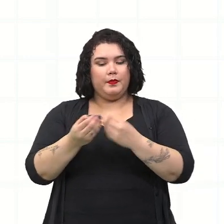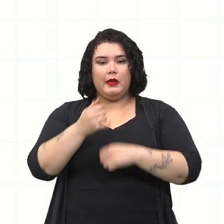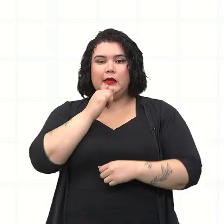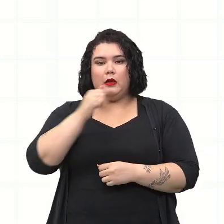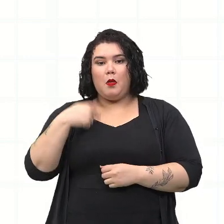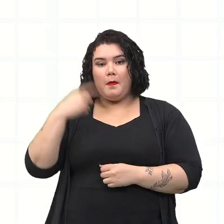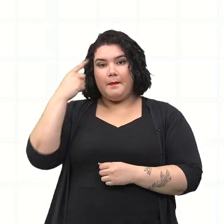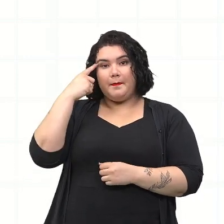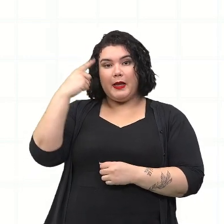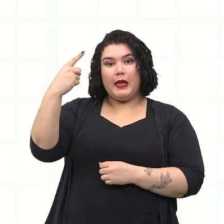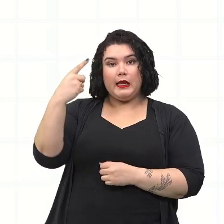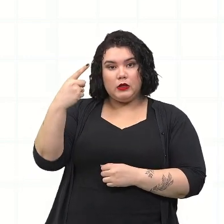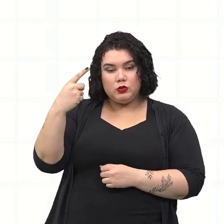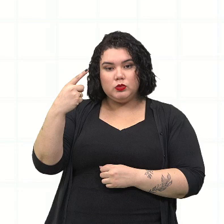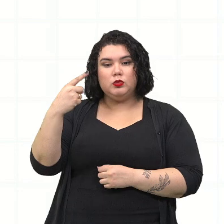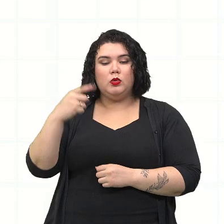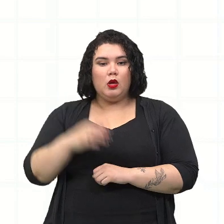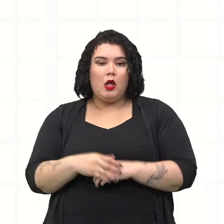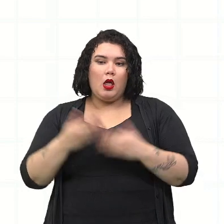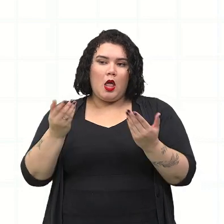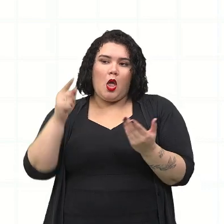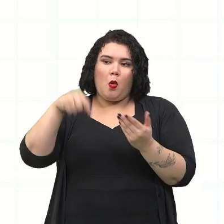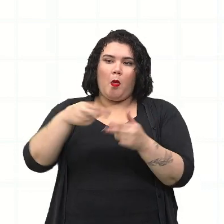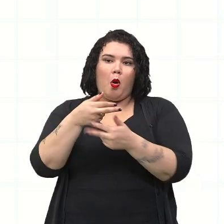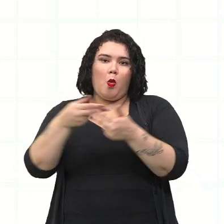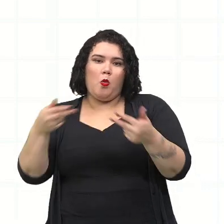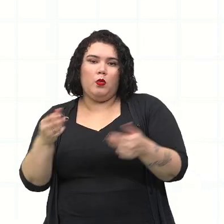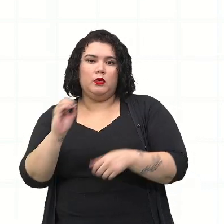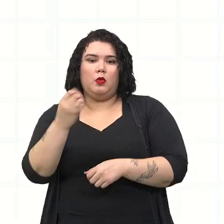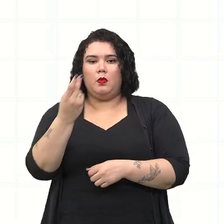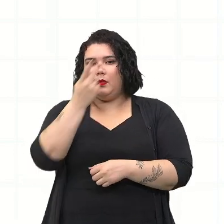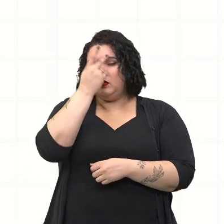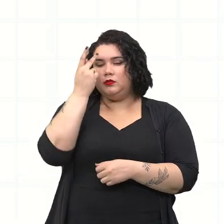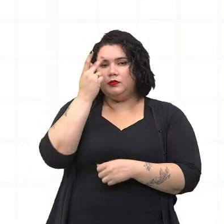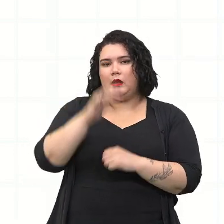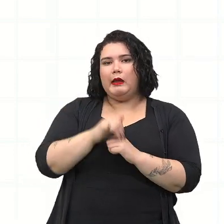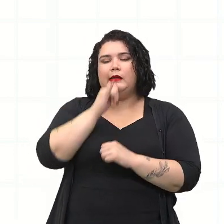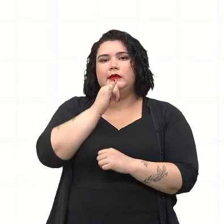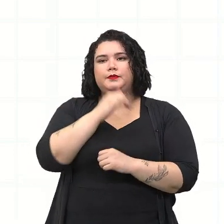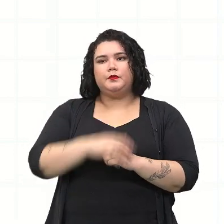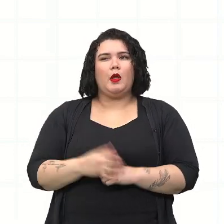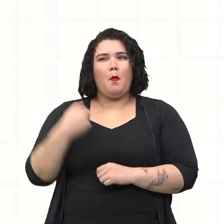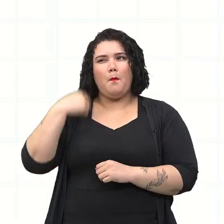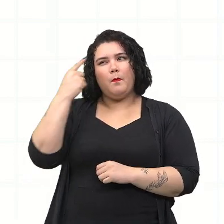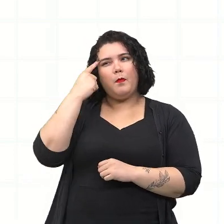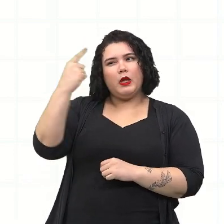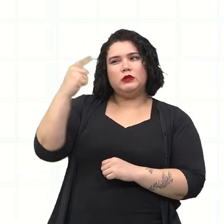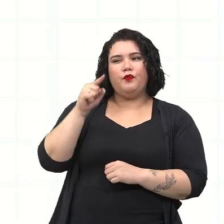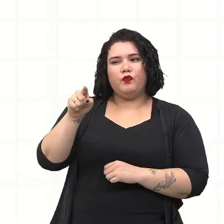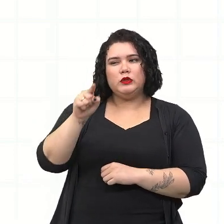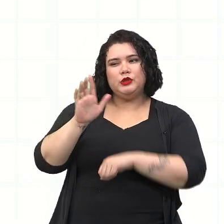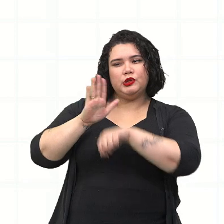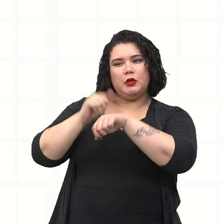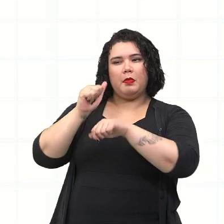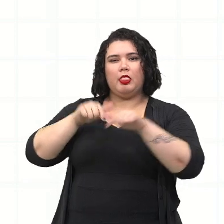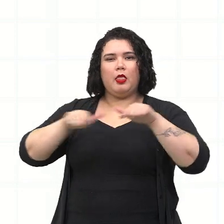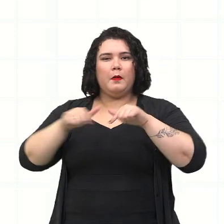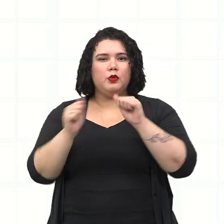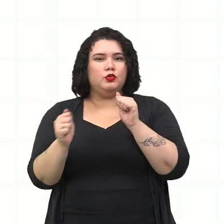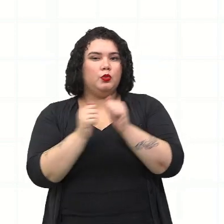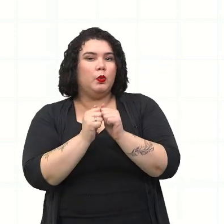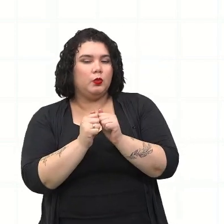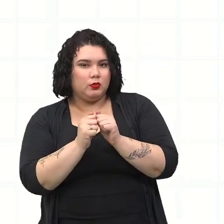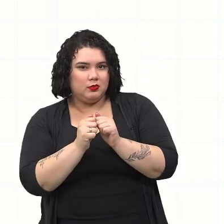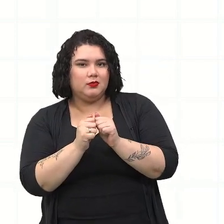em, eu considero algo alguém. Pensei em você para um trabalho que estou precisando.